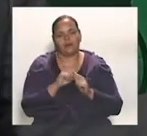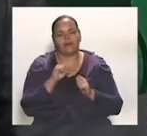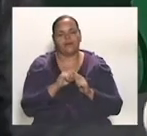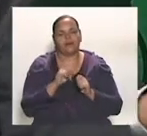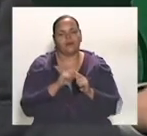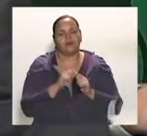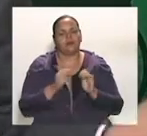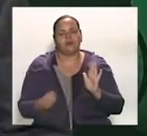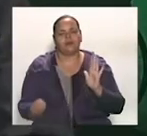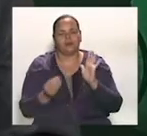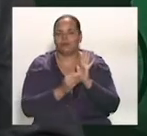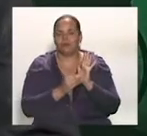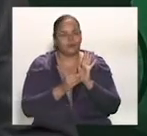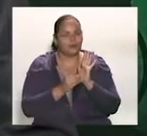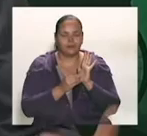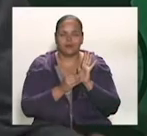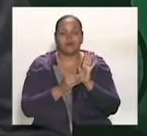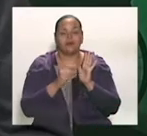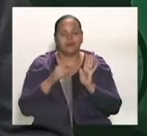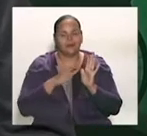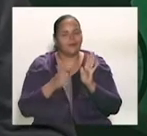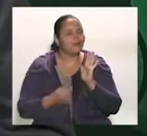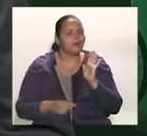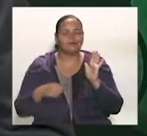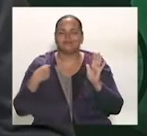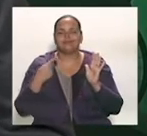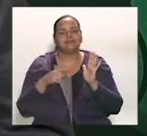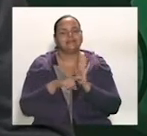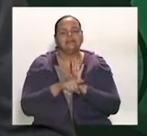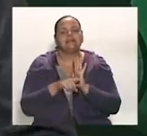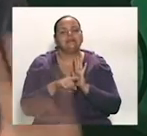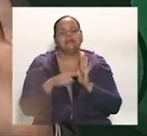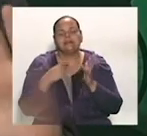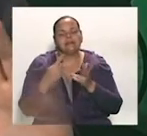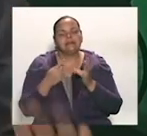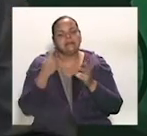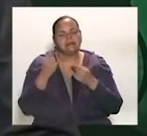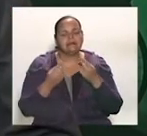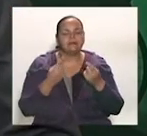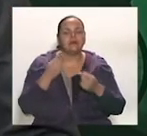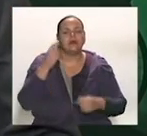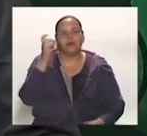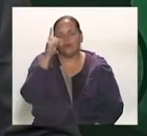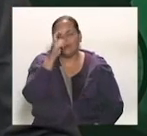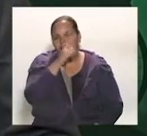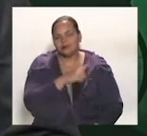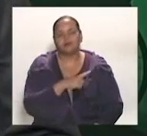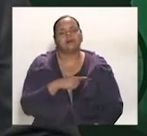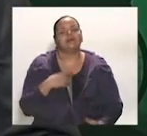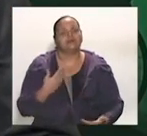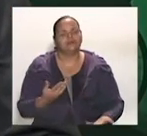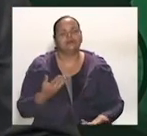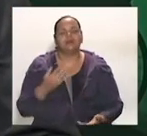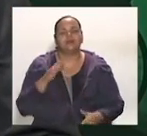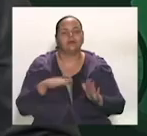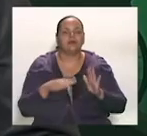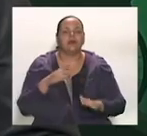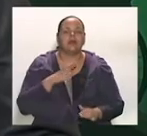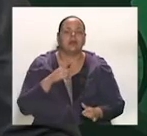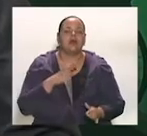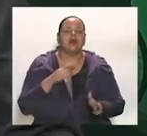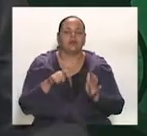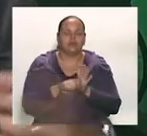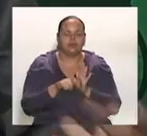justiça desportiva para isso. Né? Você teria que ter uma mudança da Constituição e me parece que não está sendo feita nenhuma emenda constitucional nesse